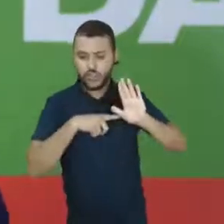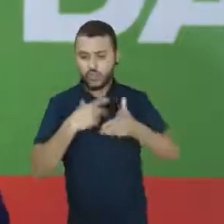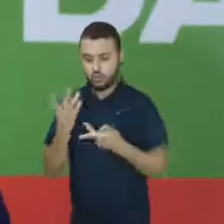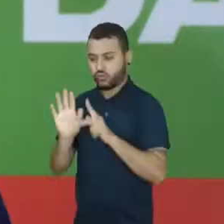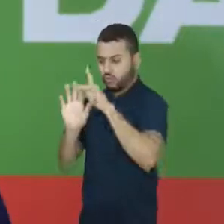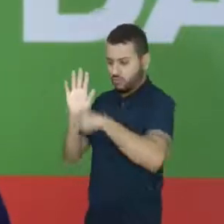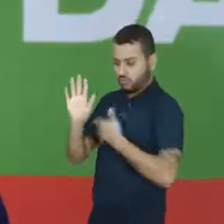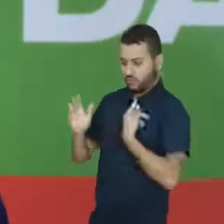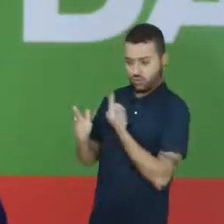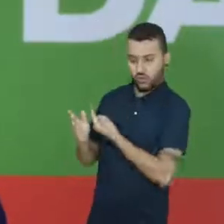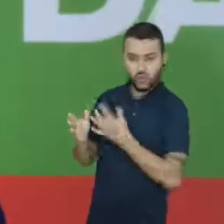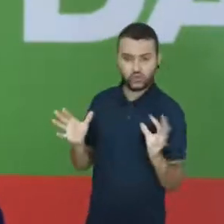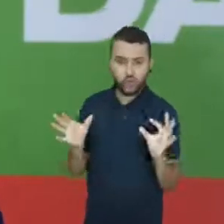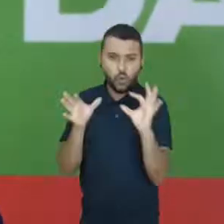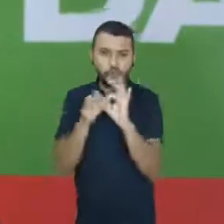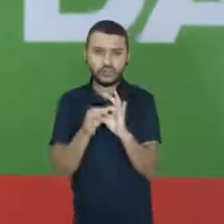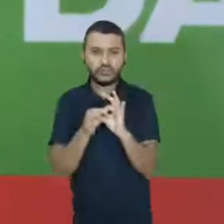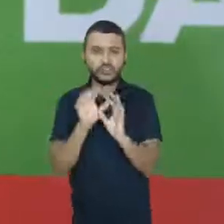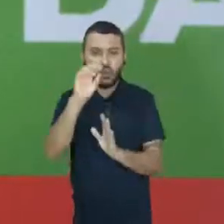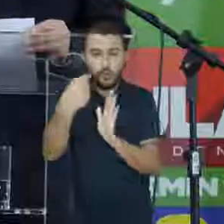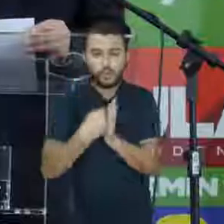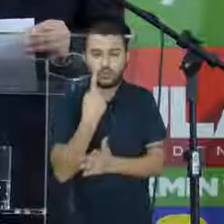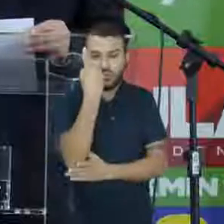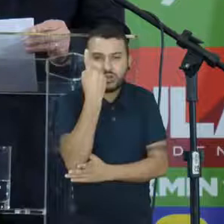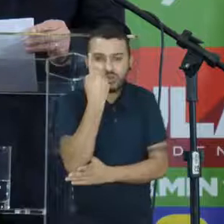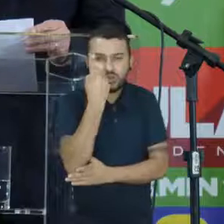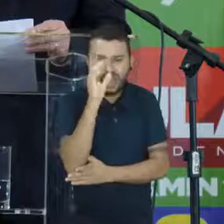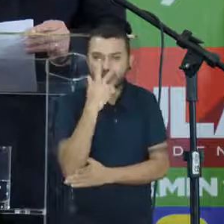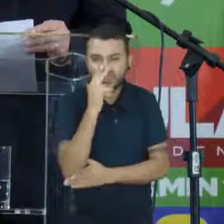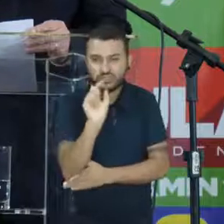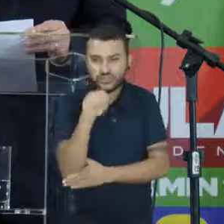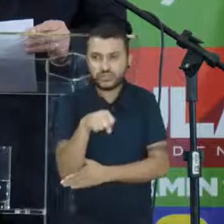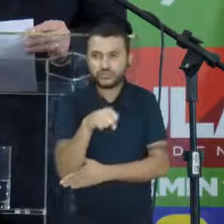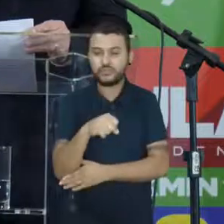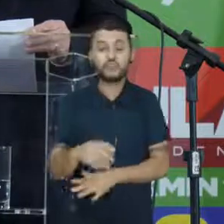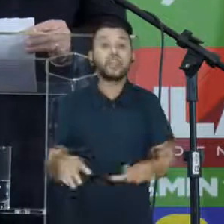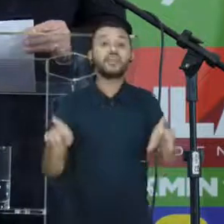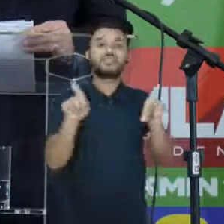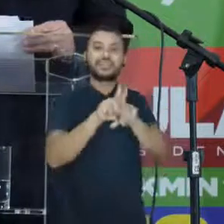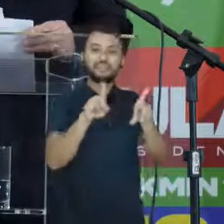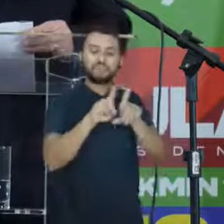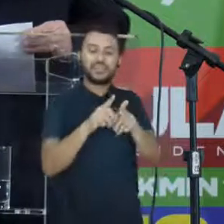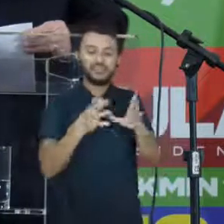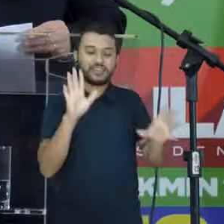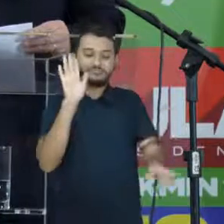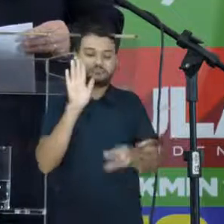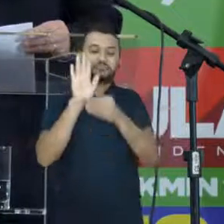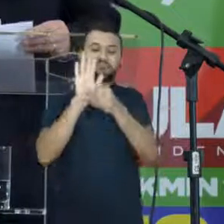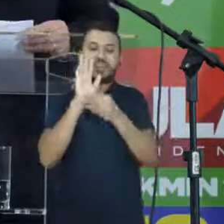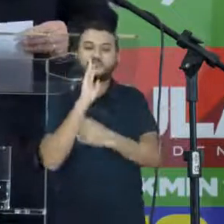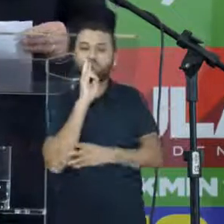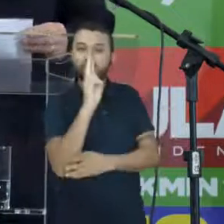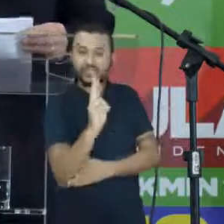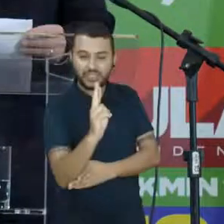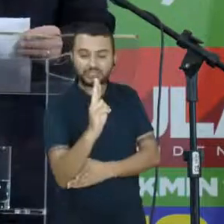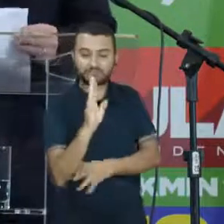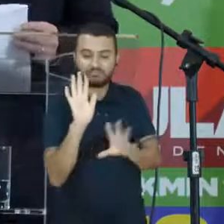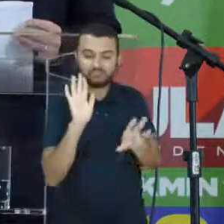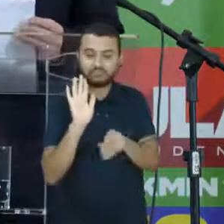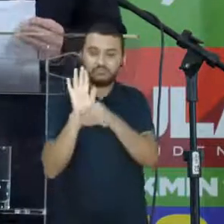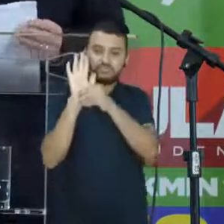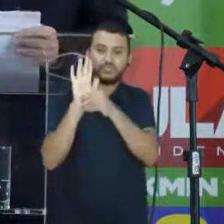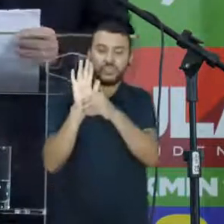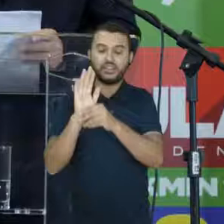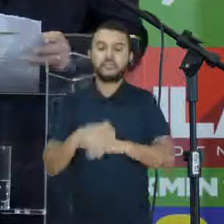que foi uma única pergunta que você fez, né, Vitória? Eu queria, Simone, complementar essa pergunta da nossa companheira